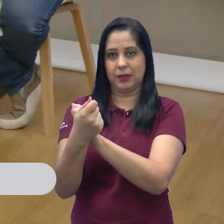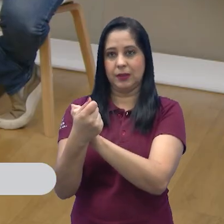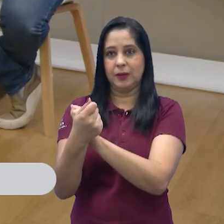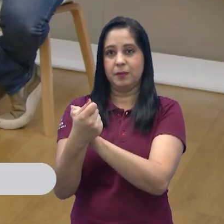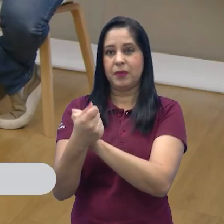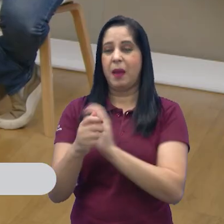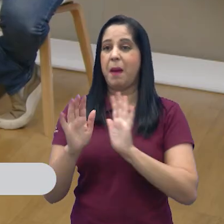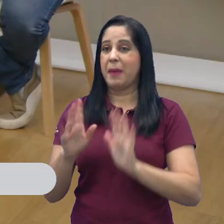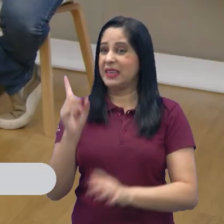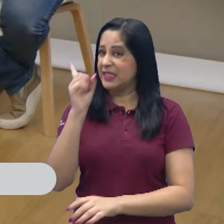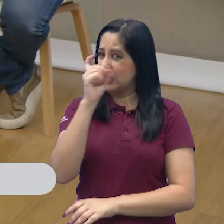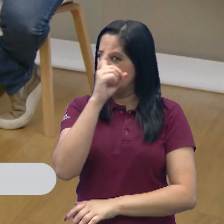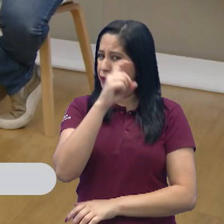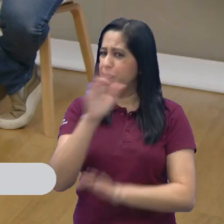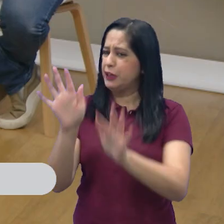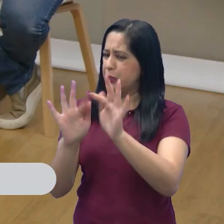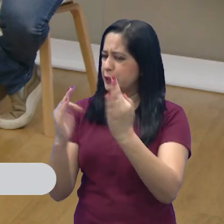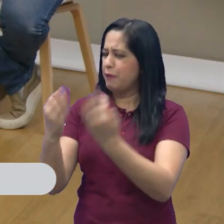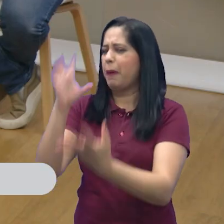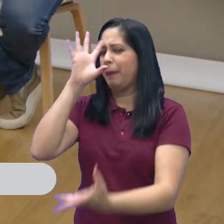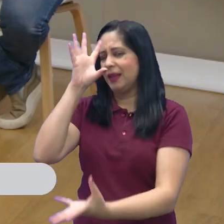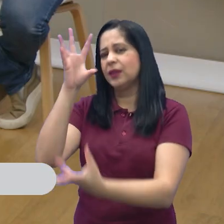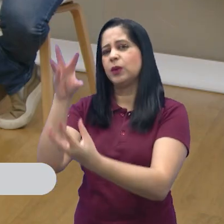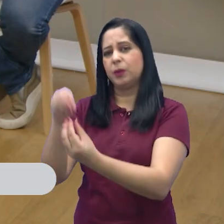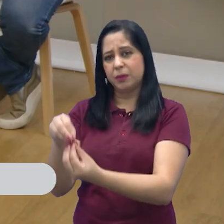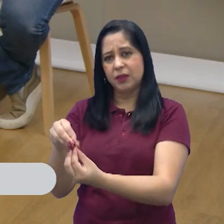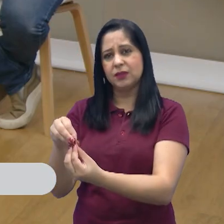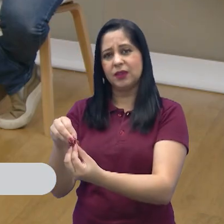dela entender um pouco isso. Mas